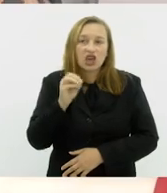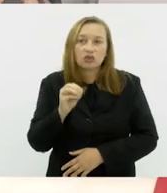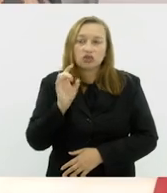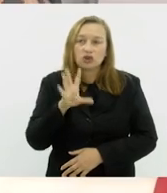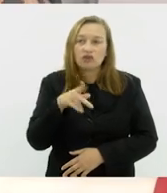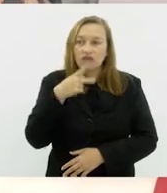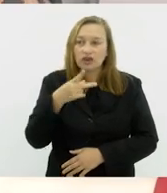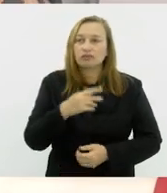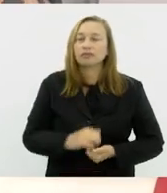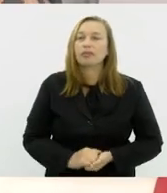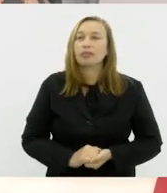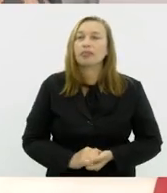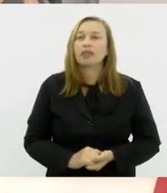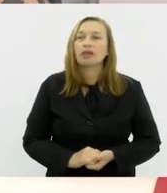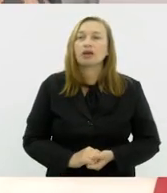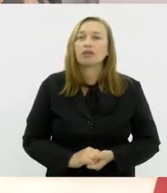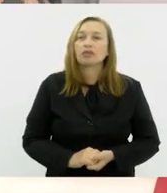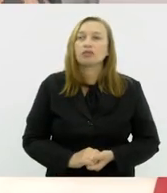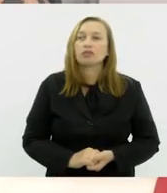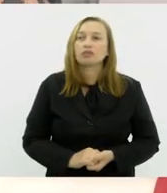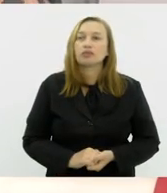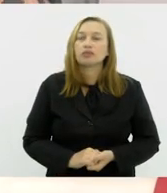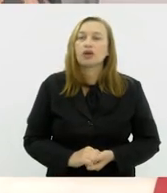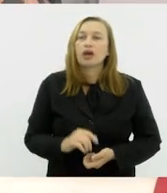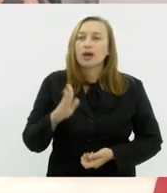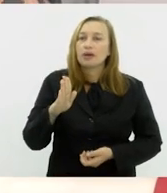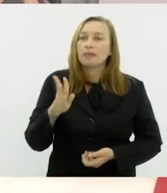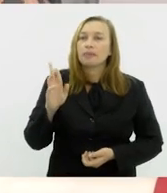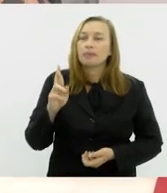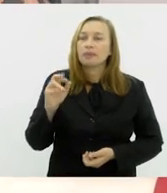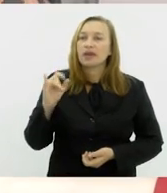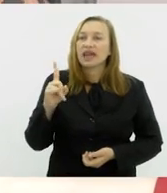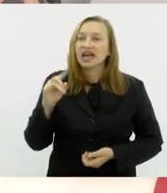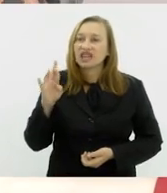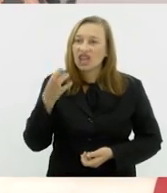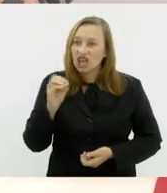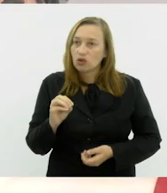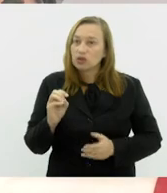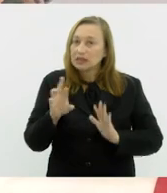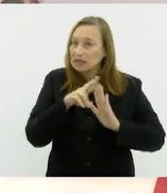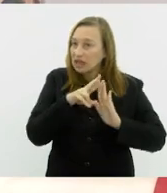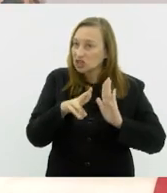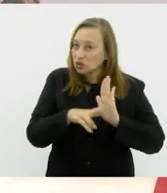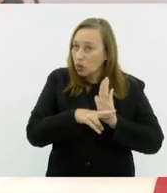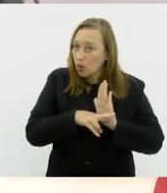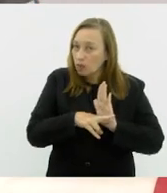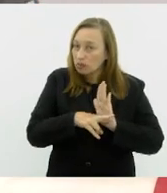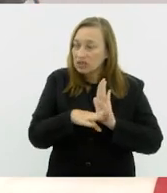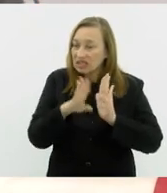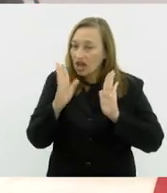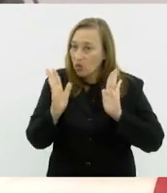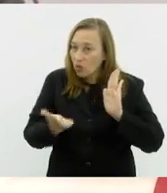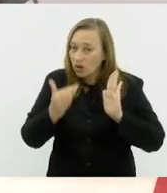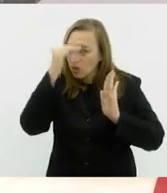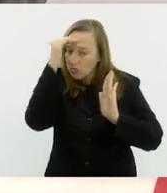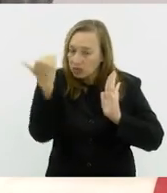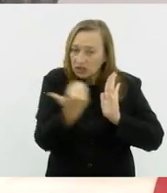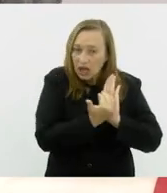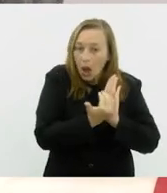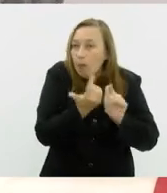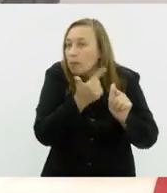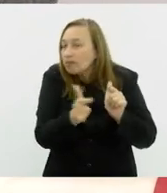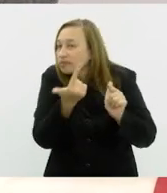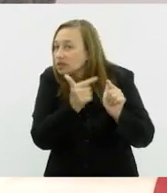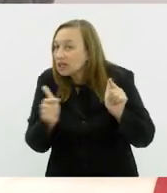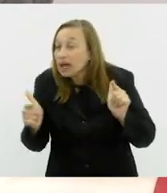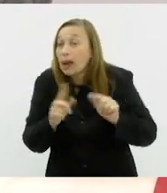seguinte maneira. O brigadeiro diz que se as normas atuais do DSEA fossem cumpridas, nós não teríamos problema.